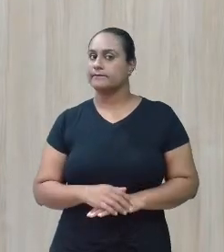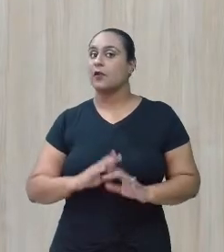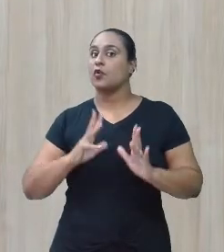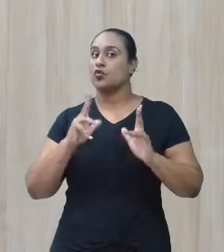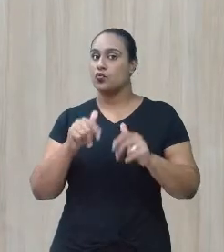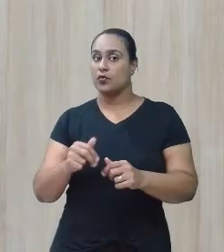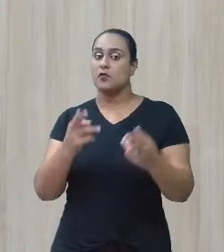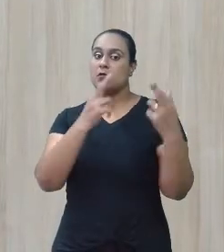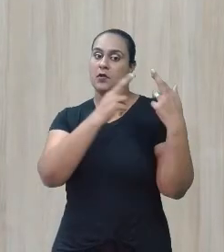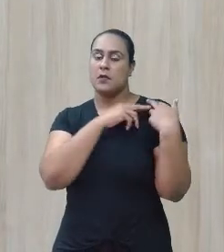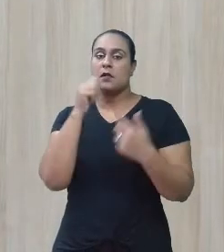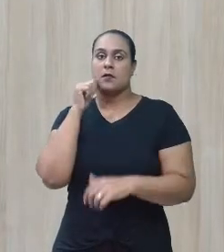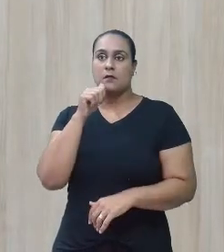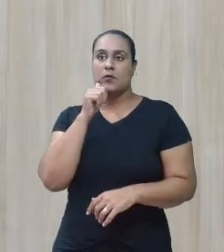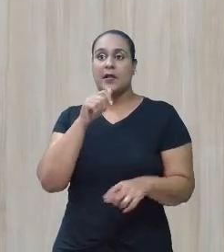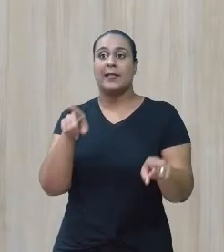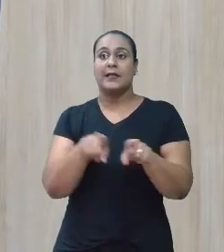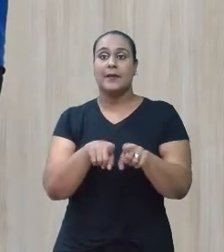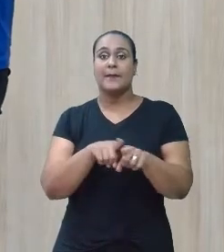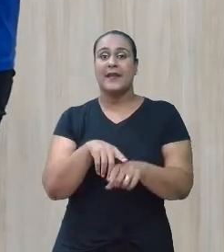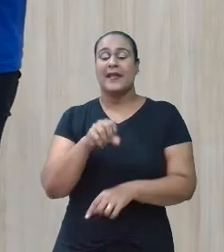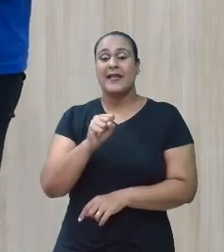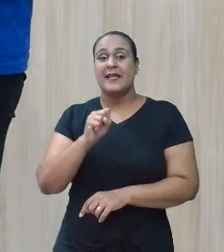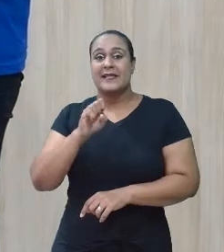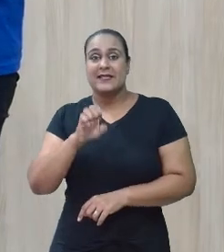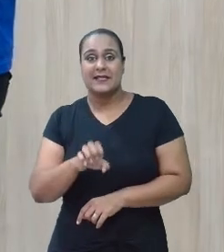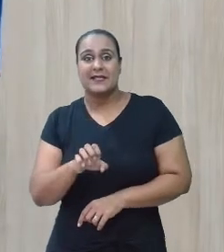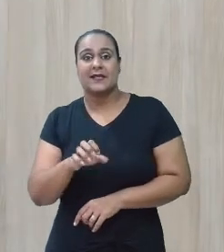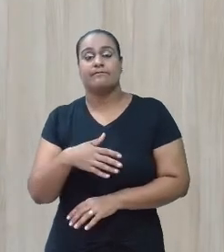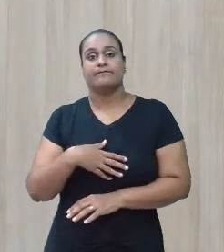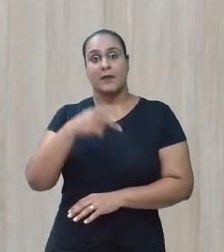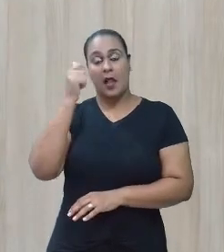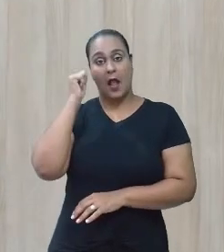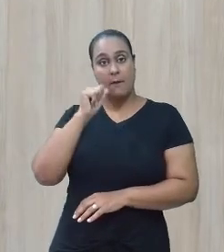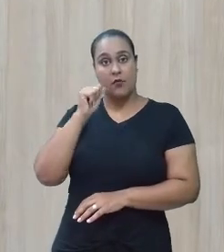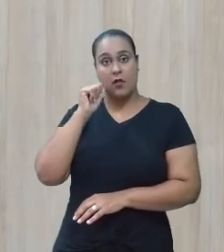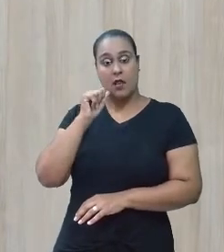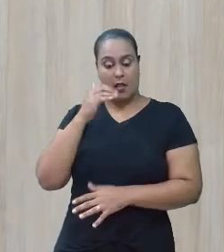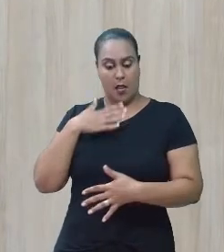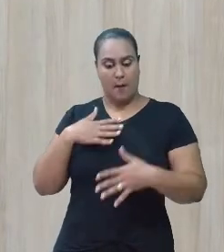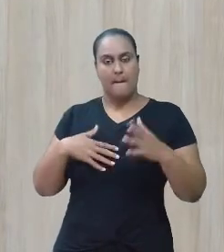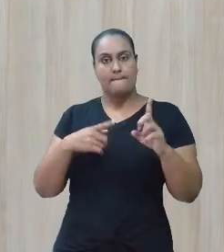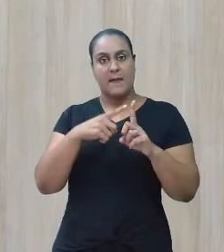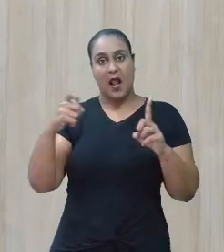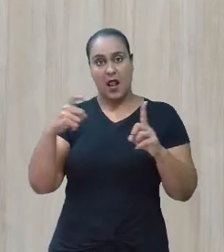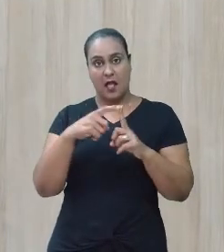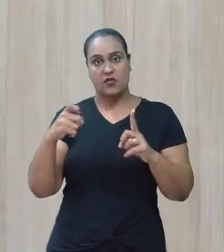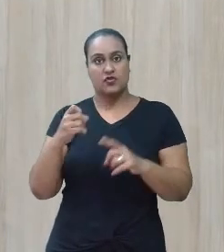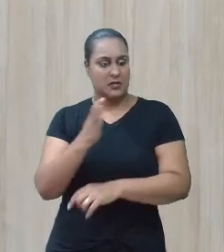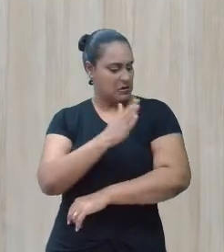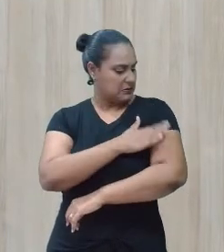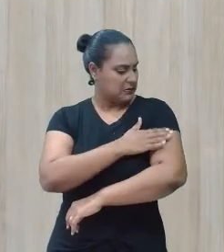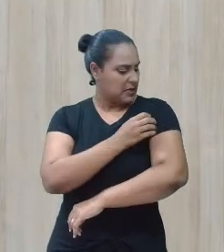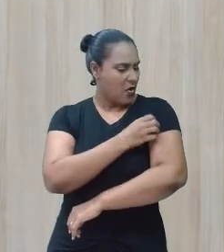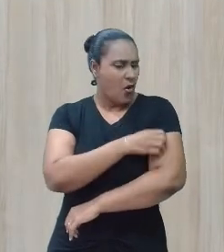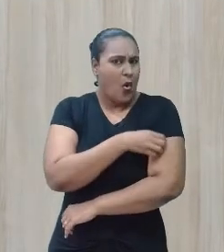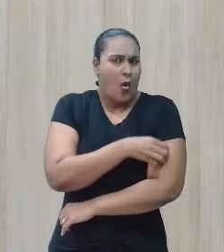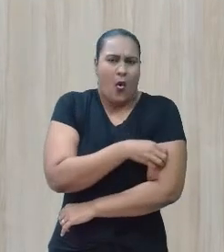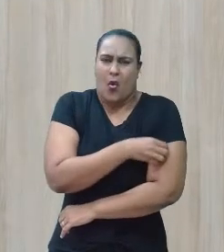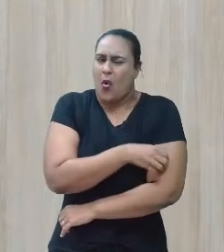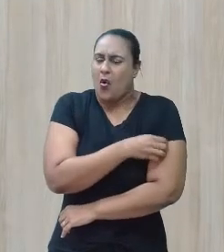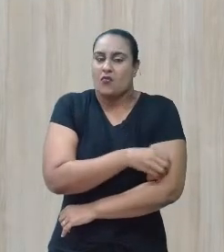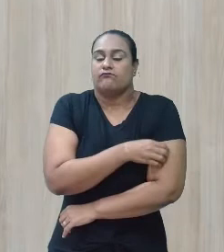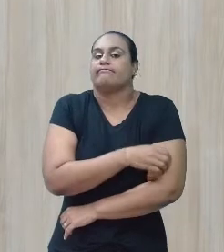para a mulher. E também, se a mulher for alérgica, ele pode causar irritação na pele. Então, ficar